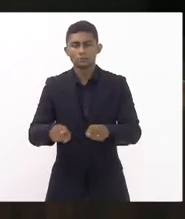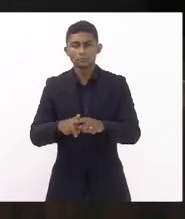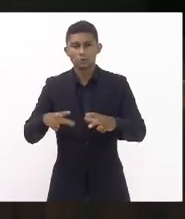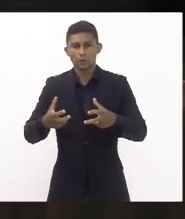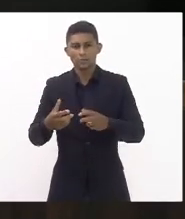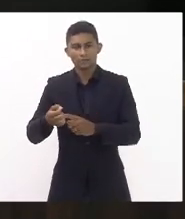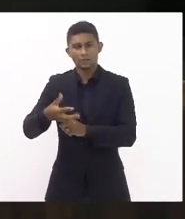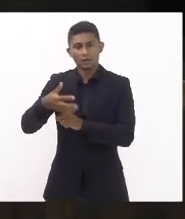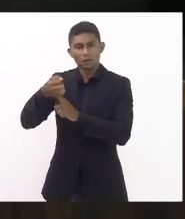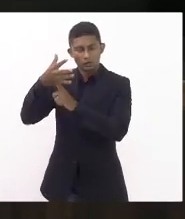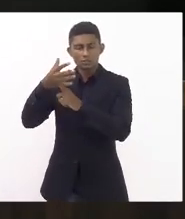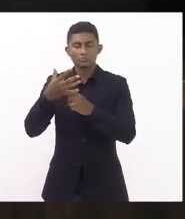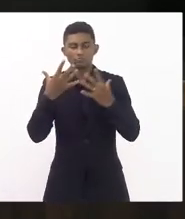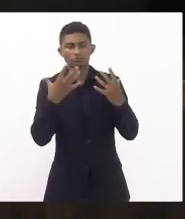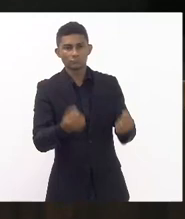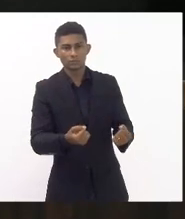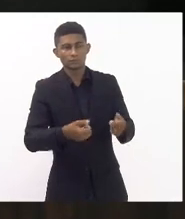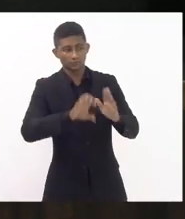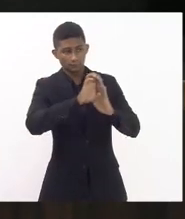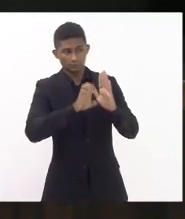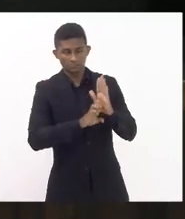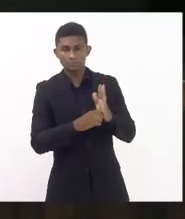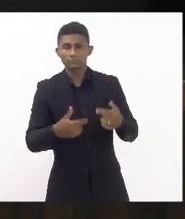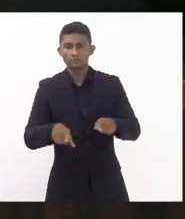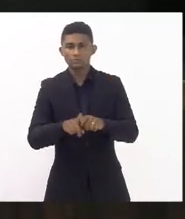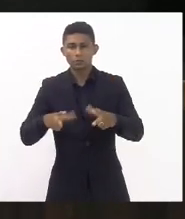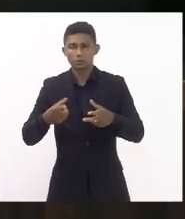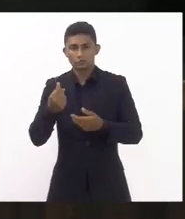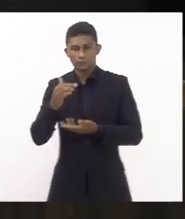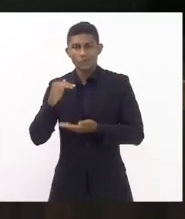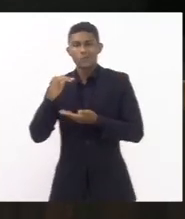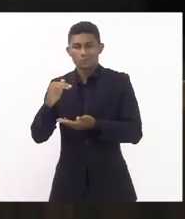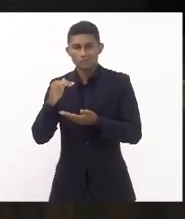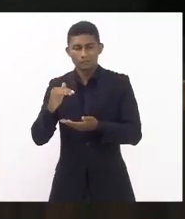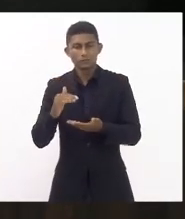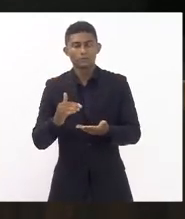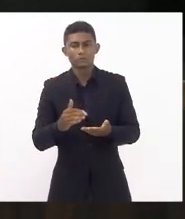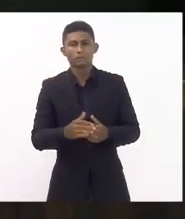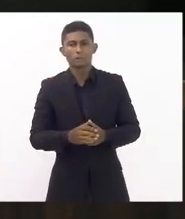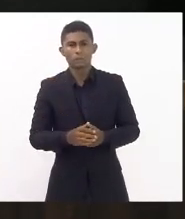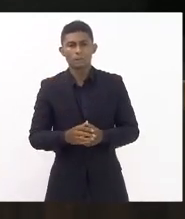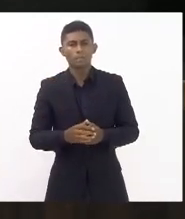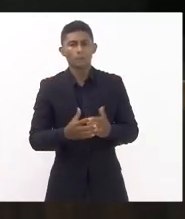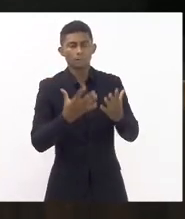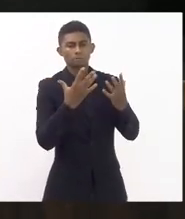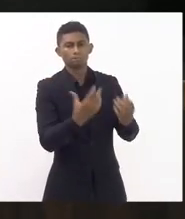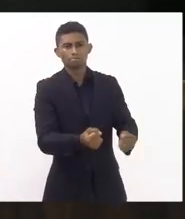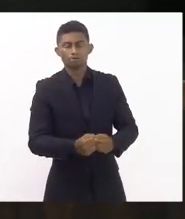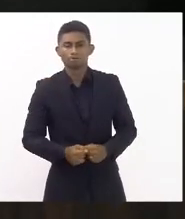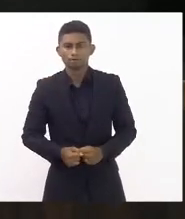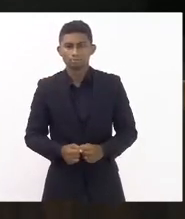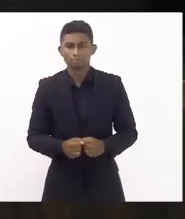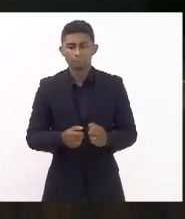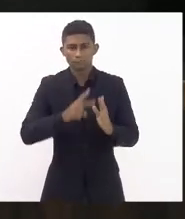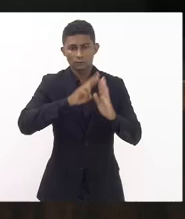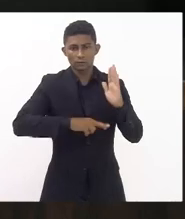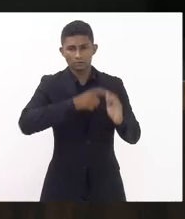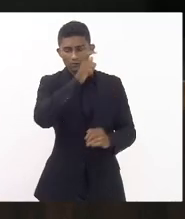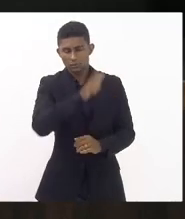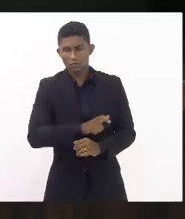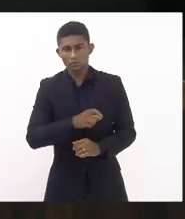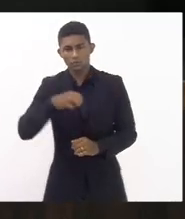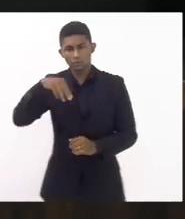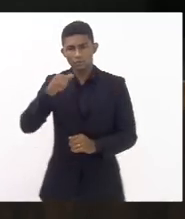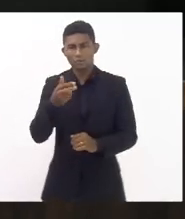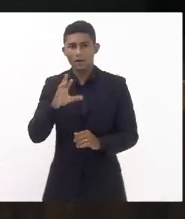tecnologia favorável, com emendas. E de orçamentos, finanças, fiscalização financeira e controle favorável. Relatores, deputado Márcio